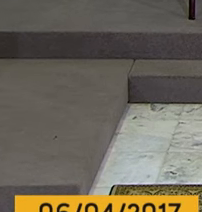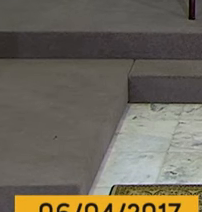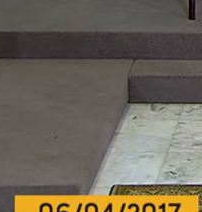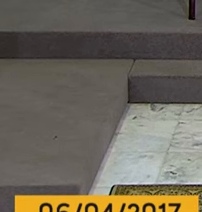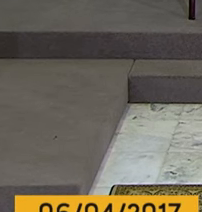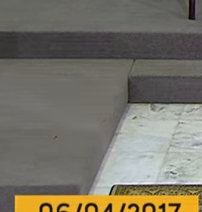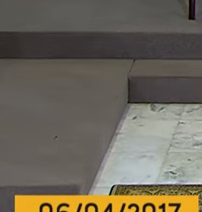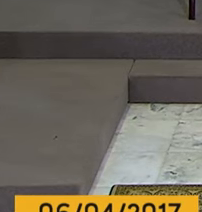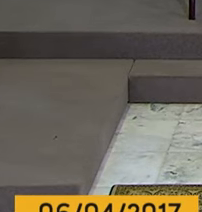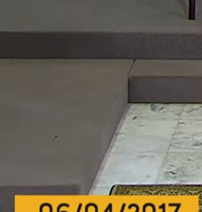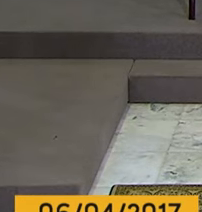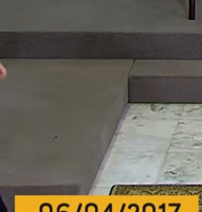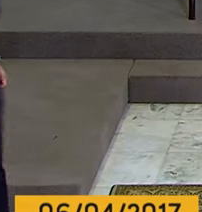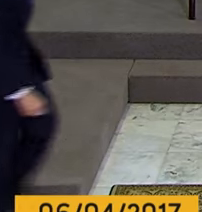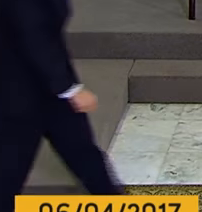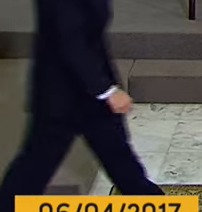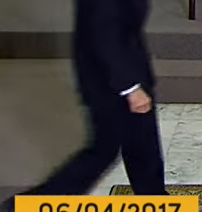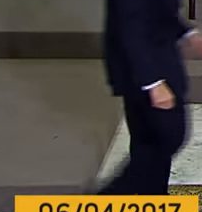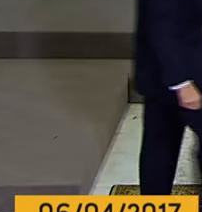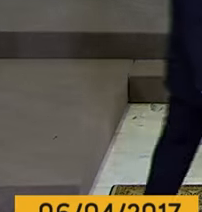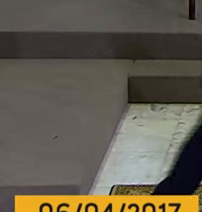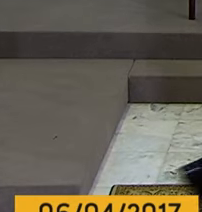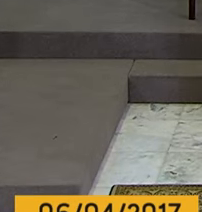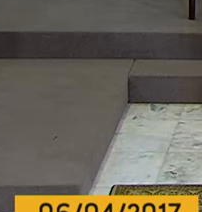da Defesa, Raul Jungmann.